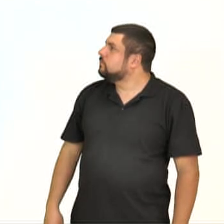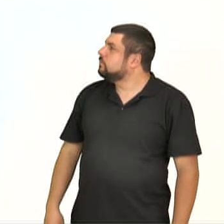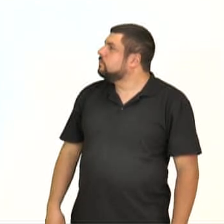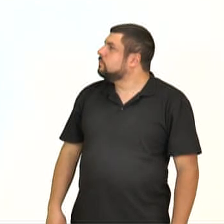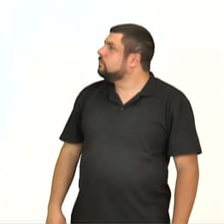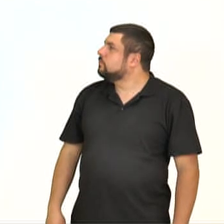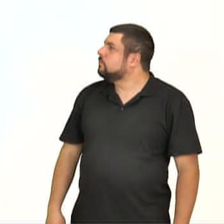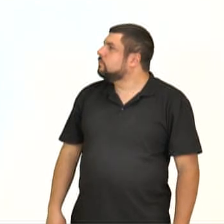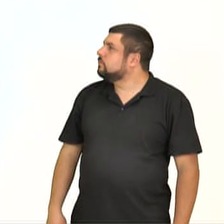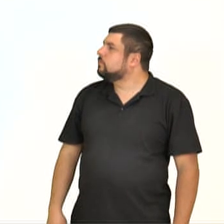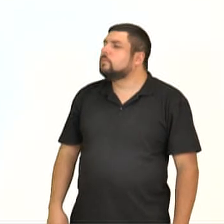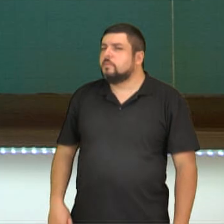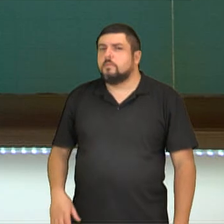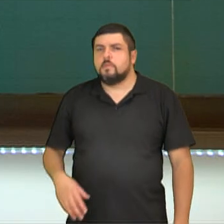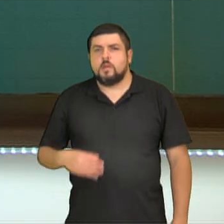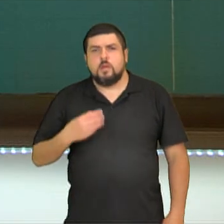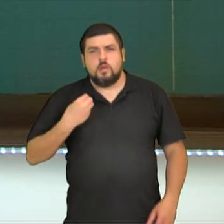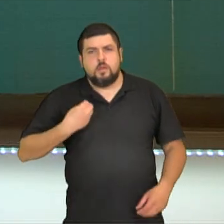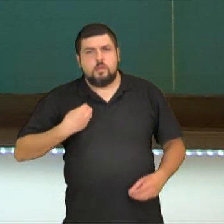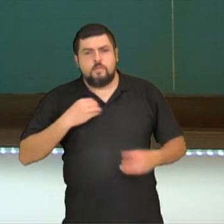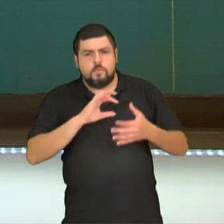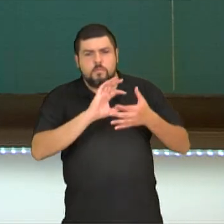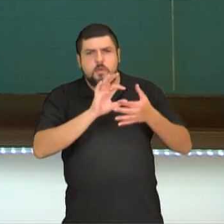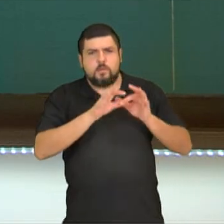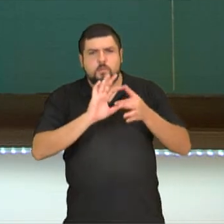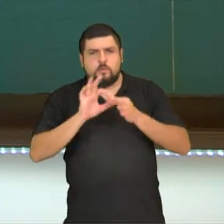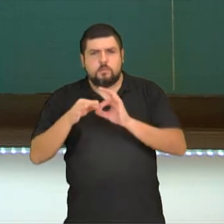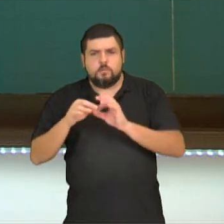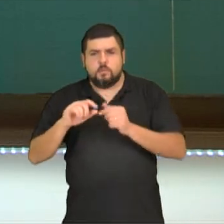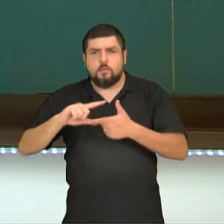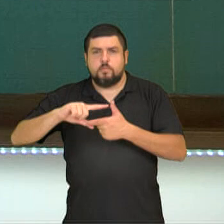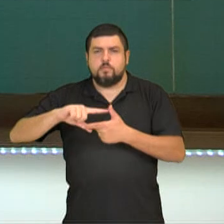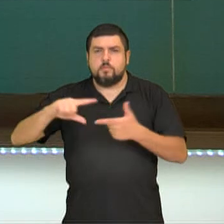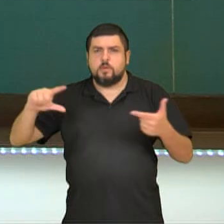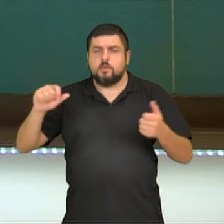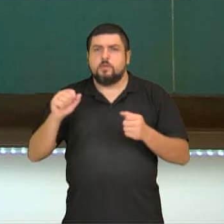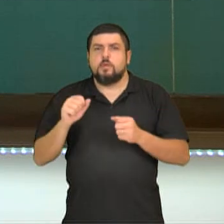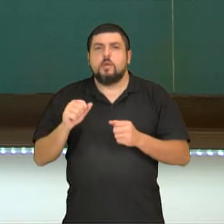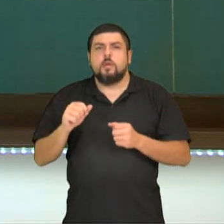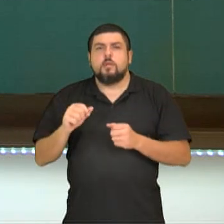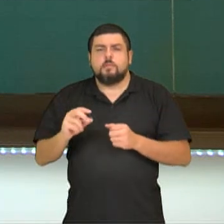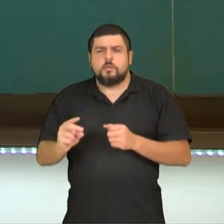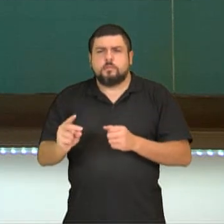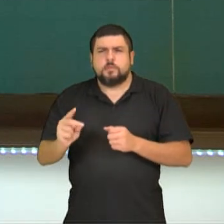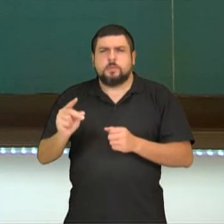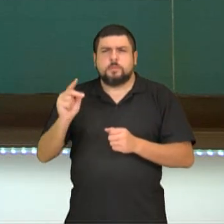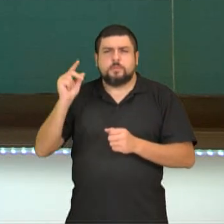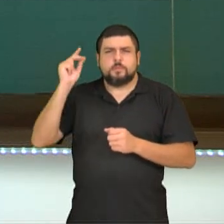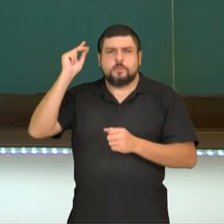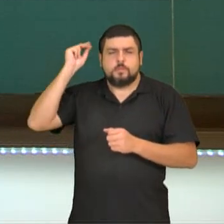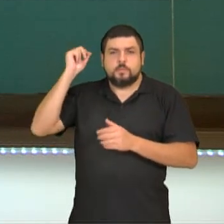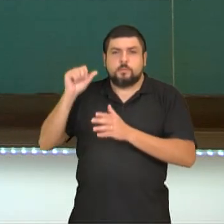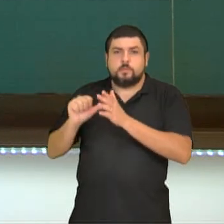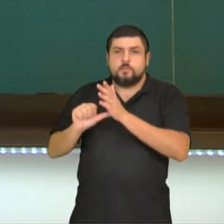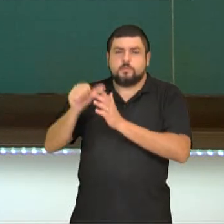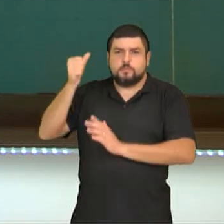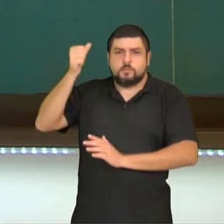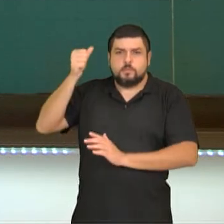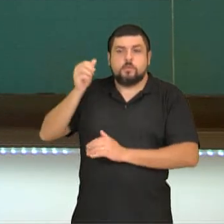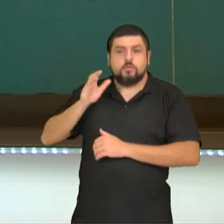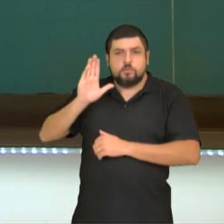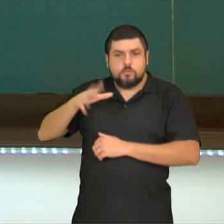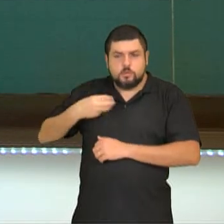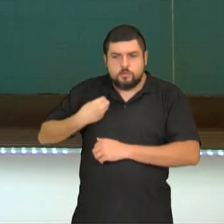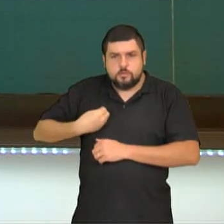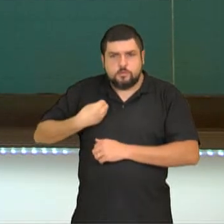A luta olímpica está presente nos Jogos Olímpicos da Era Moderna desde as suas primeiras edições. A luta